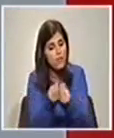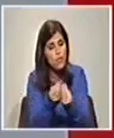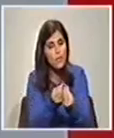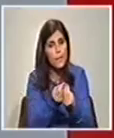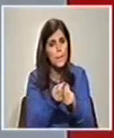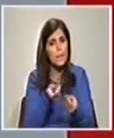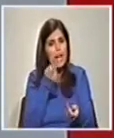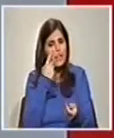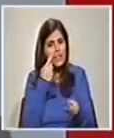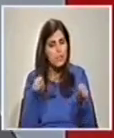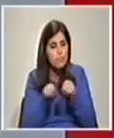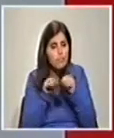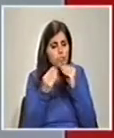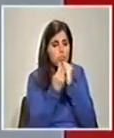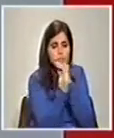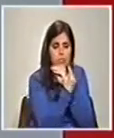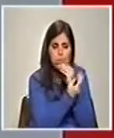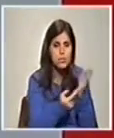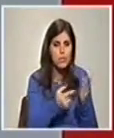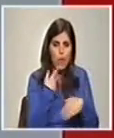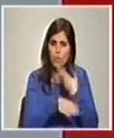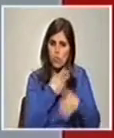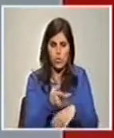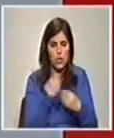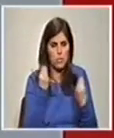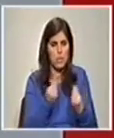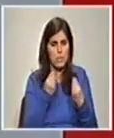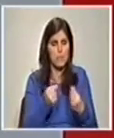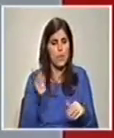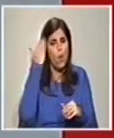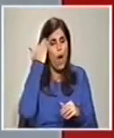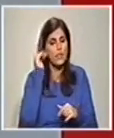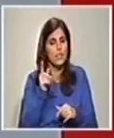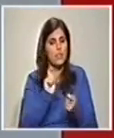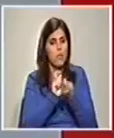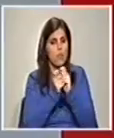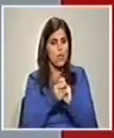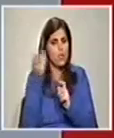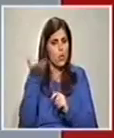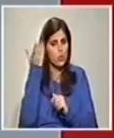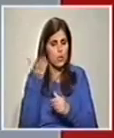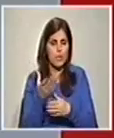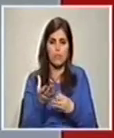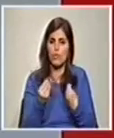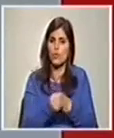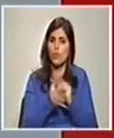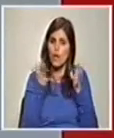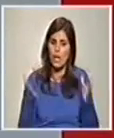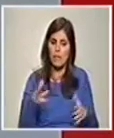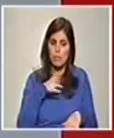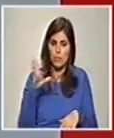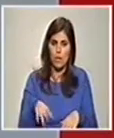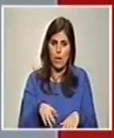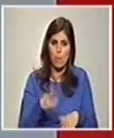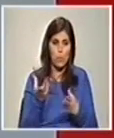tens aquilo, fazemos o puzzle, não é? E o puzzle está a funcionar. E eu acho que isso sim é uma transformação cultural brutal no nosso país. Sobretudo mentalidade,